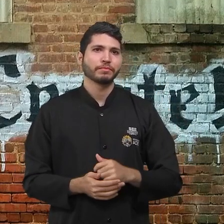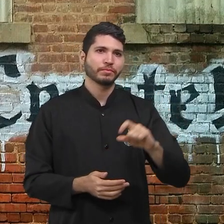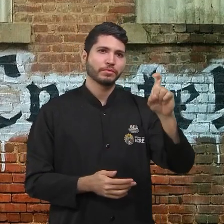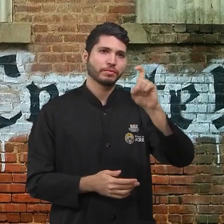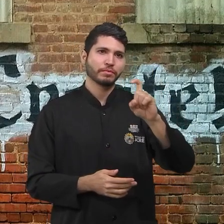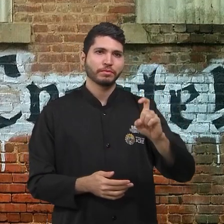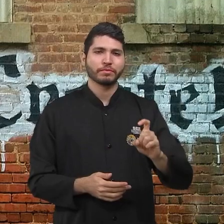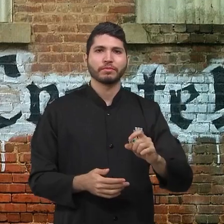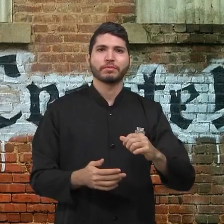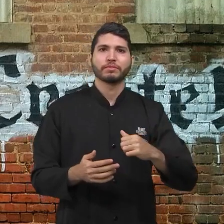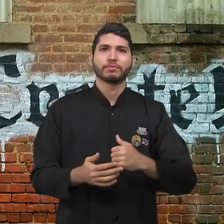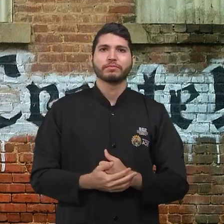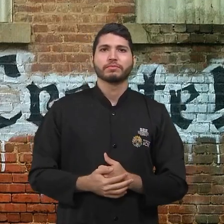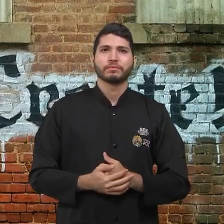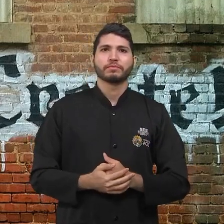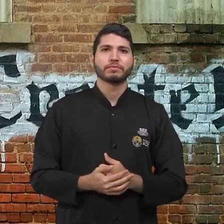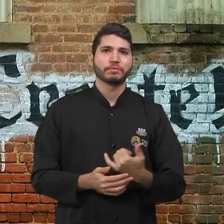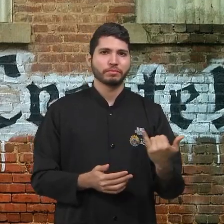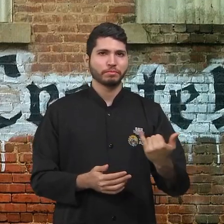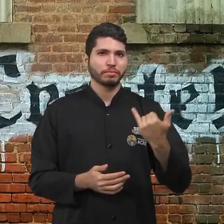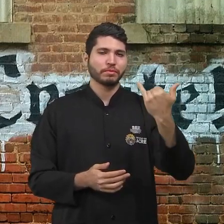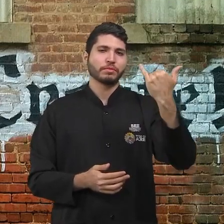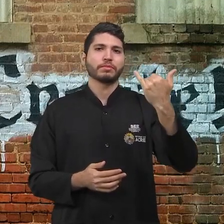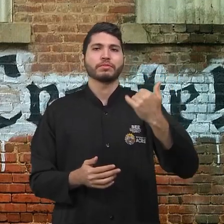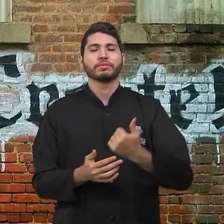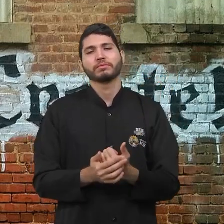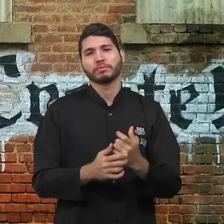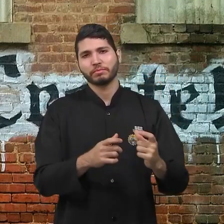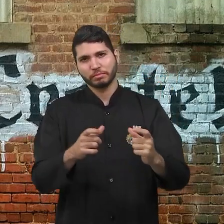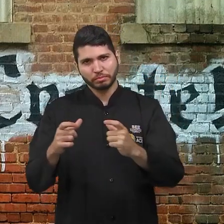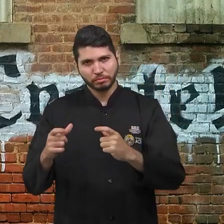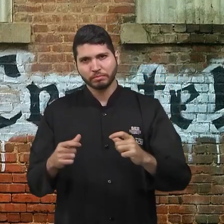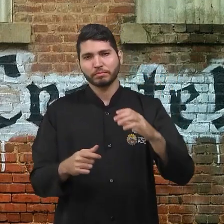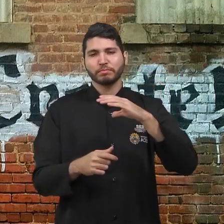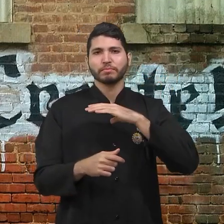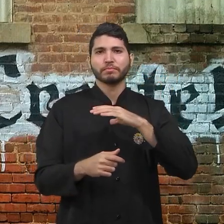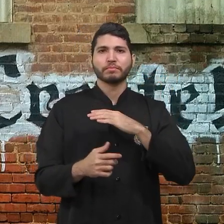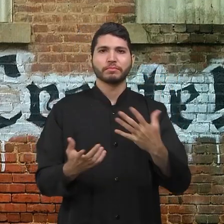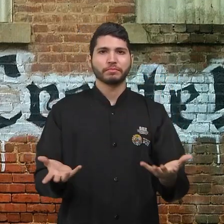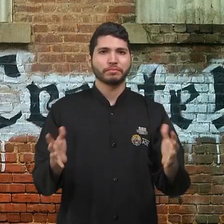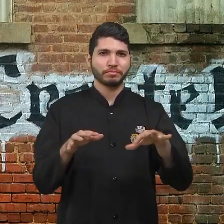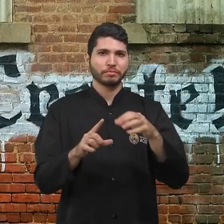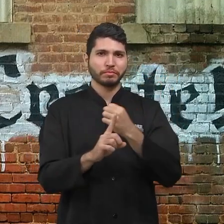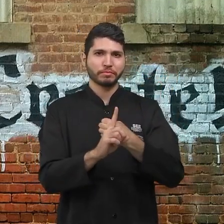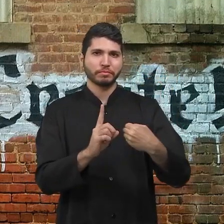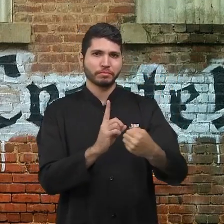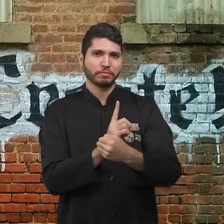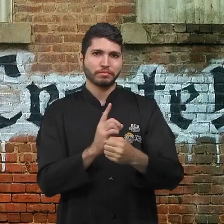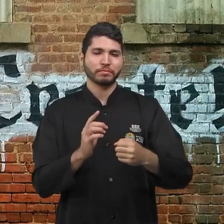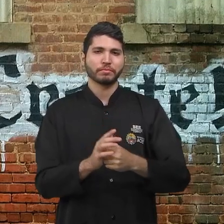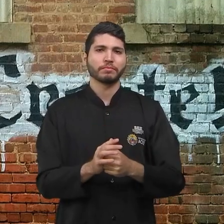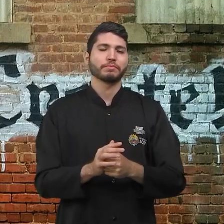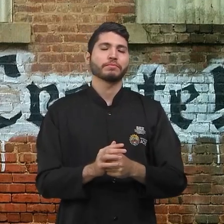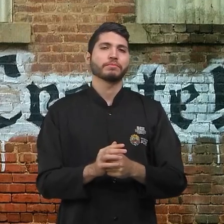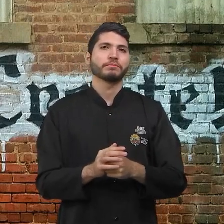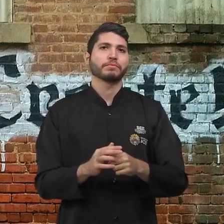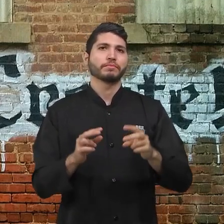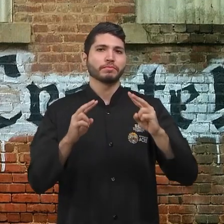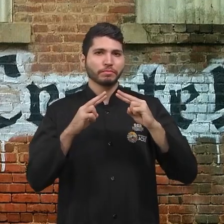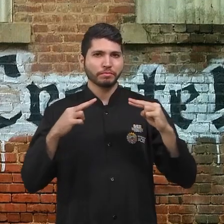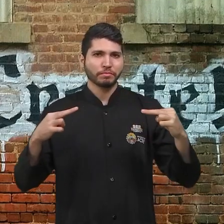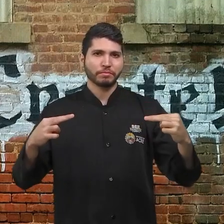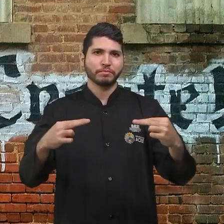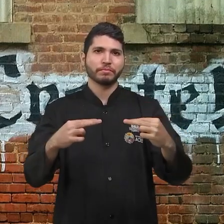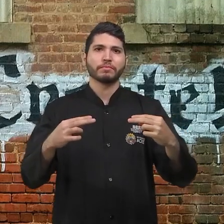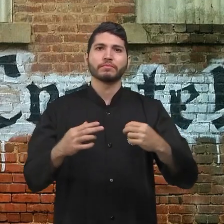aí a ressignificação de espaços urbanos, inclusão social e visibilidade, projetos educativos e